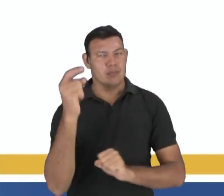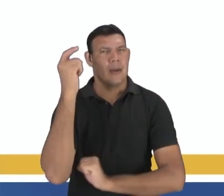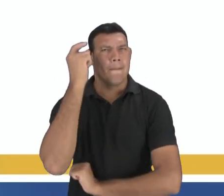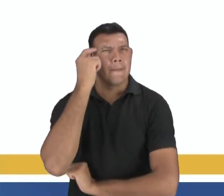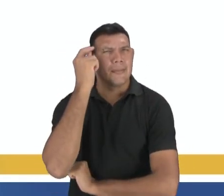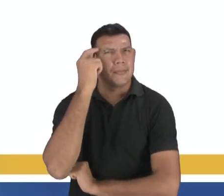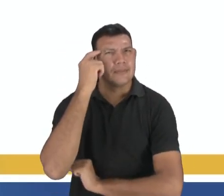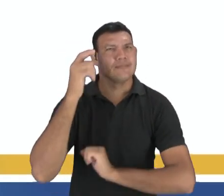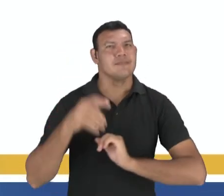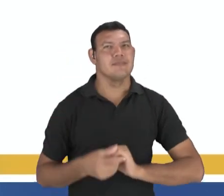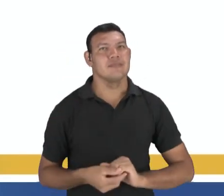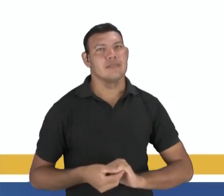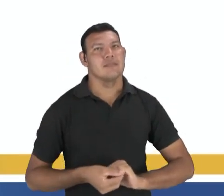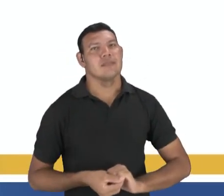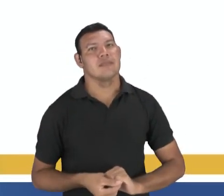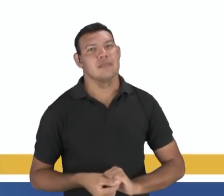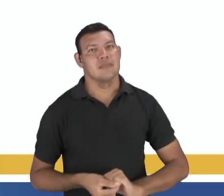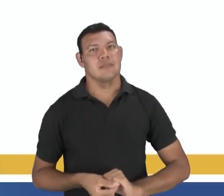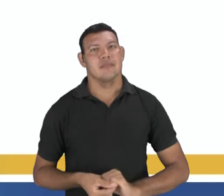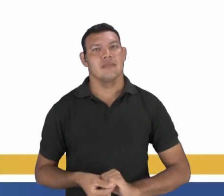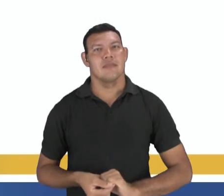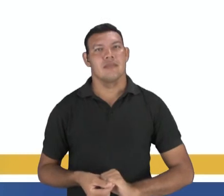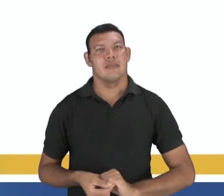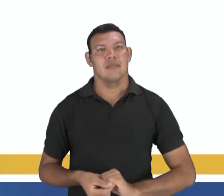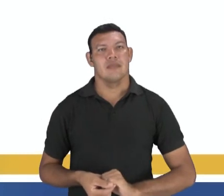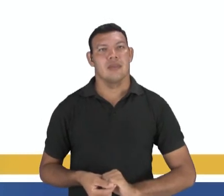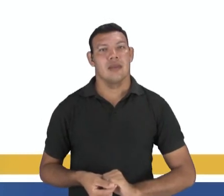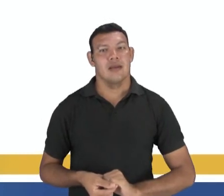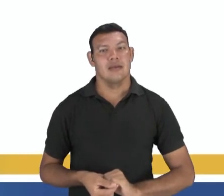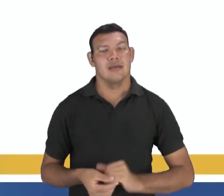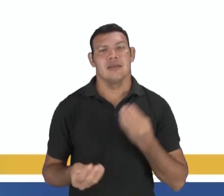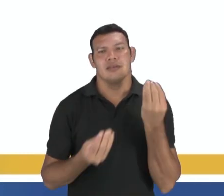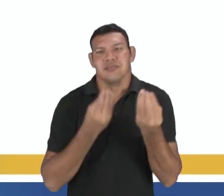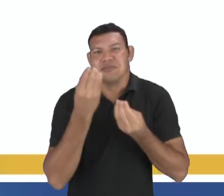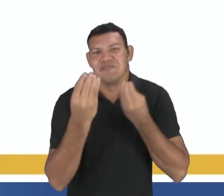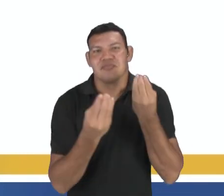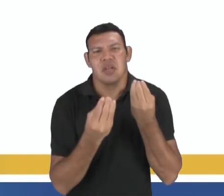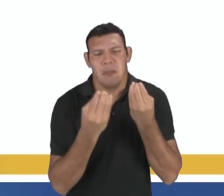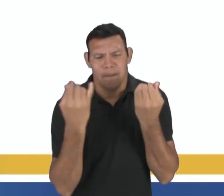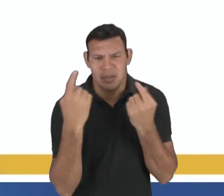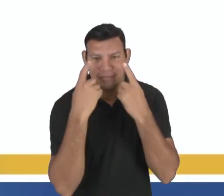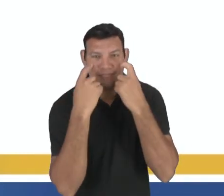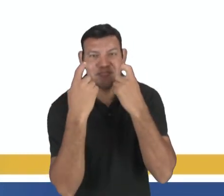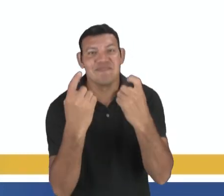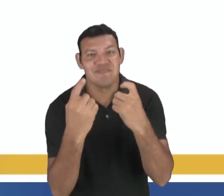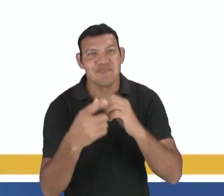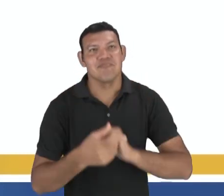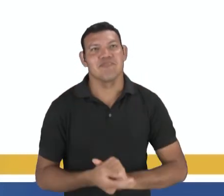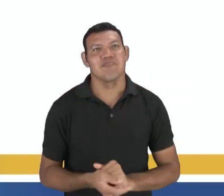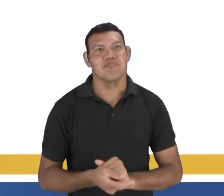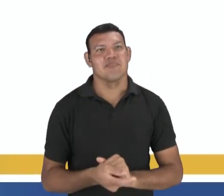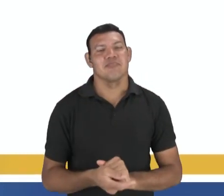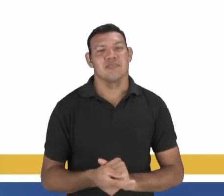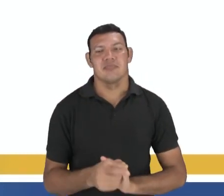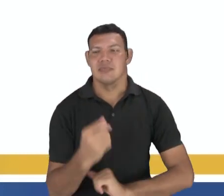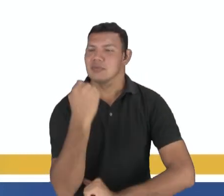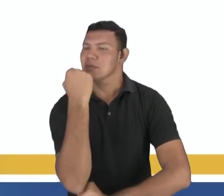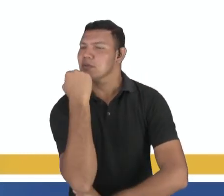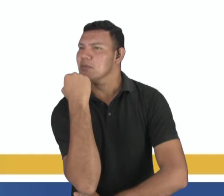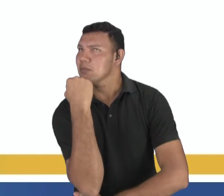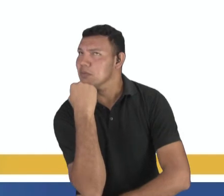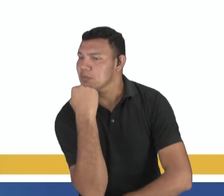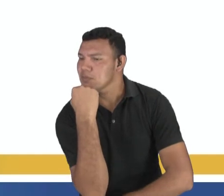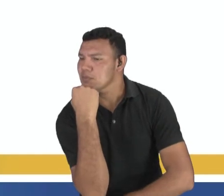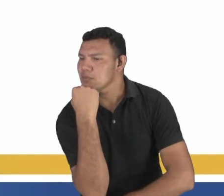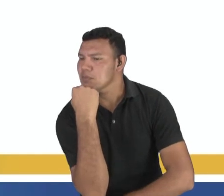de Rodin, se não me falha a memória. E aí, olha o que é interessante, quantas coisas nós podemos inferir a partir